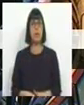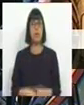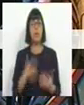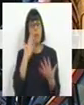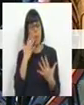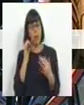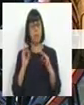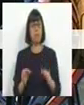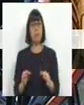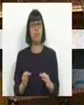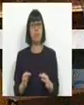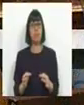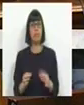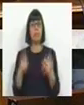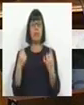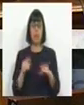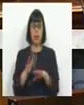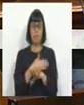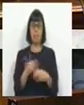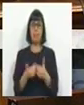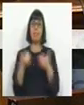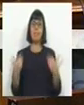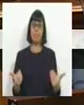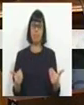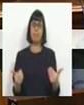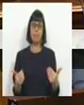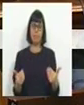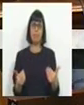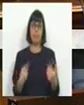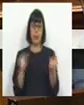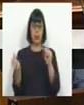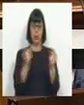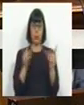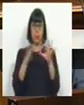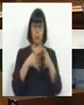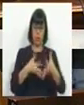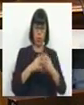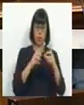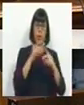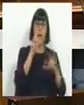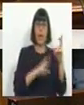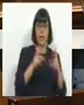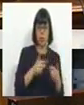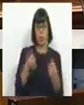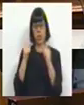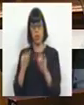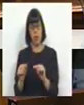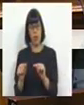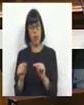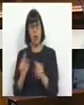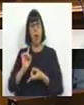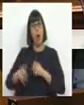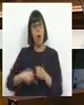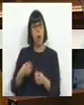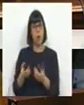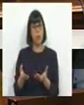É óbvio que há uma distinção profunda entre a discussão sobre estrutura acionista e